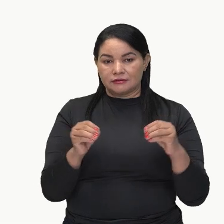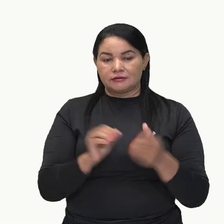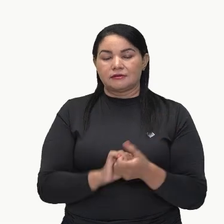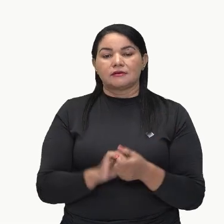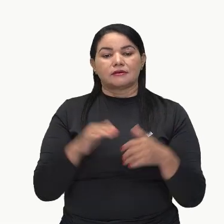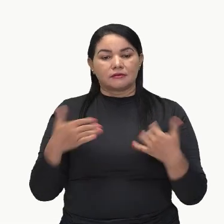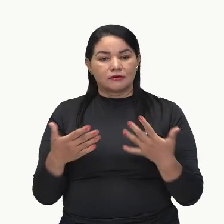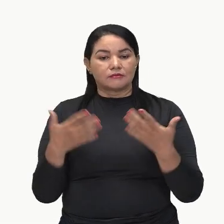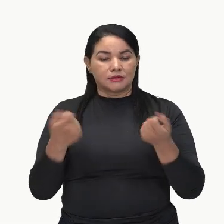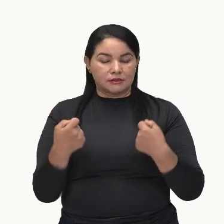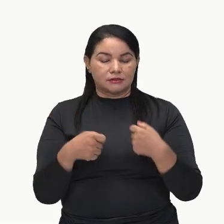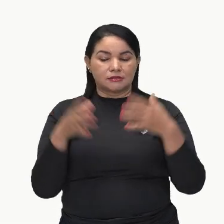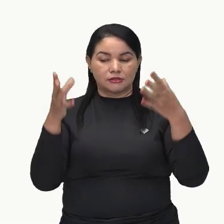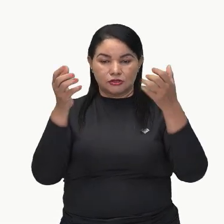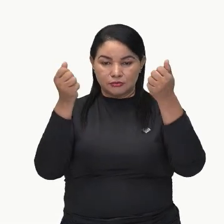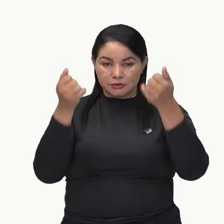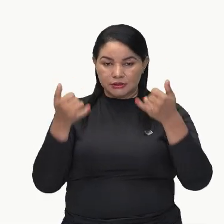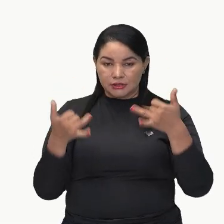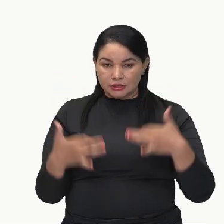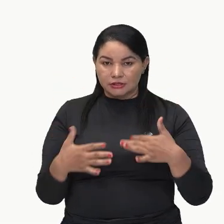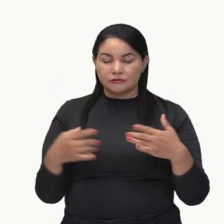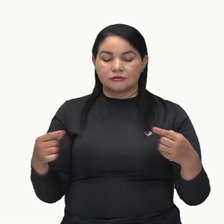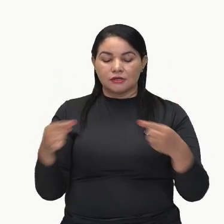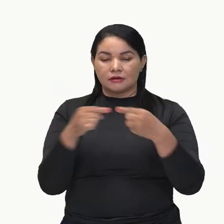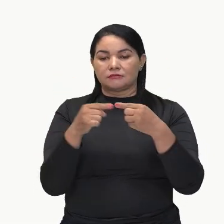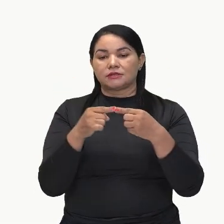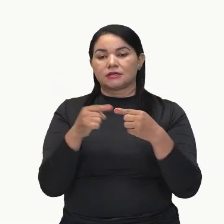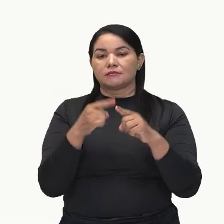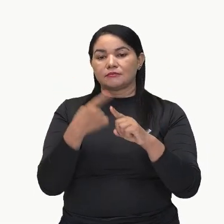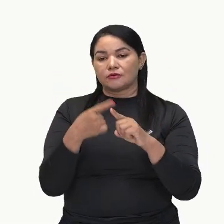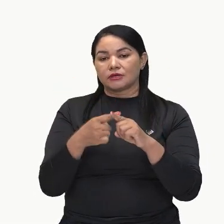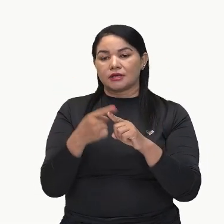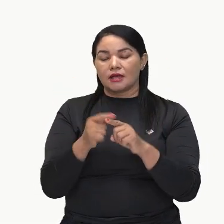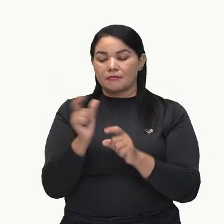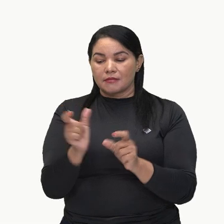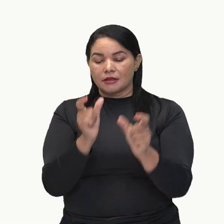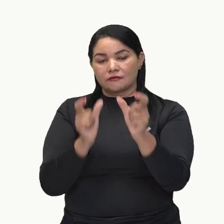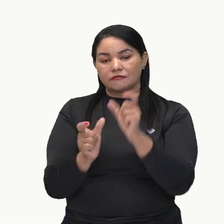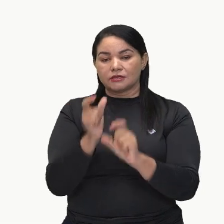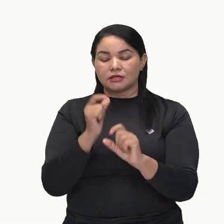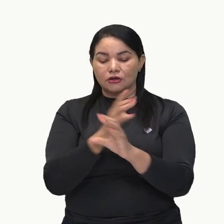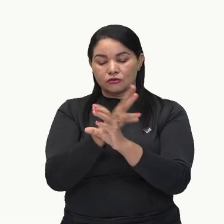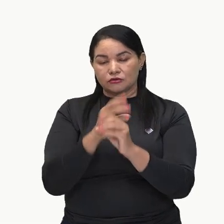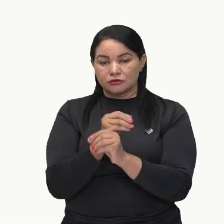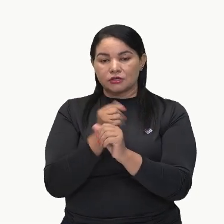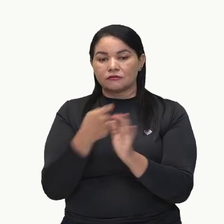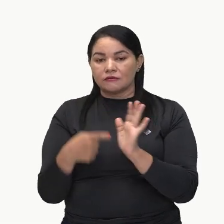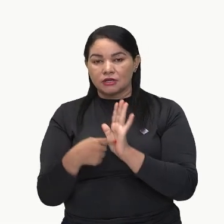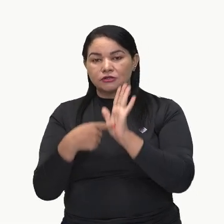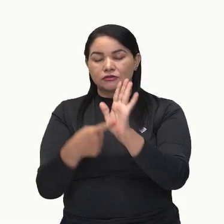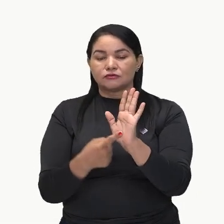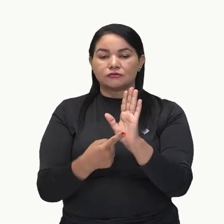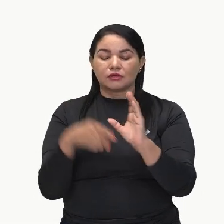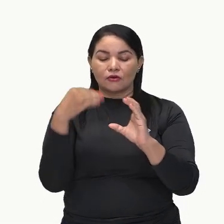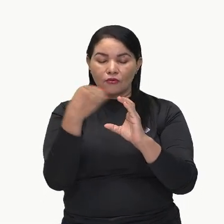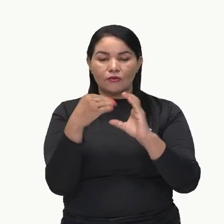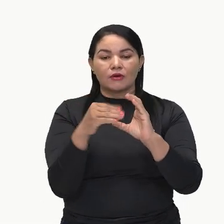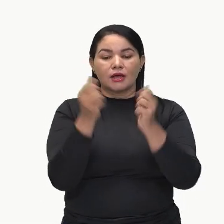gero é explicativo. Por quê? Porque são palavrinhas que me ajudam a inserir a explicação de